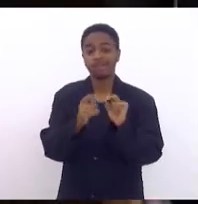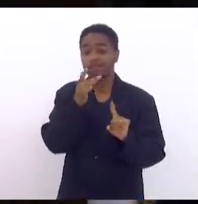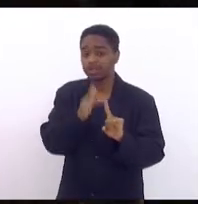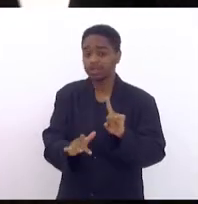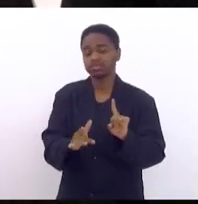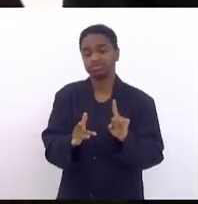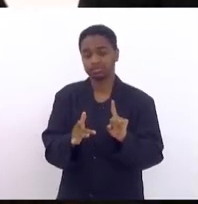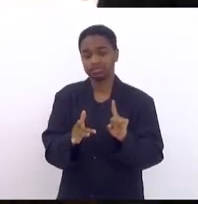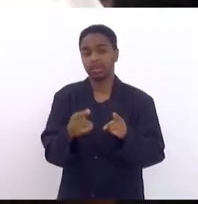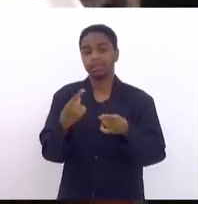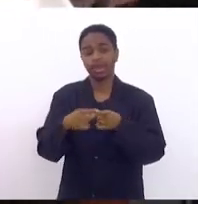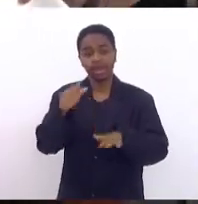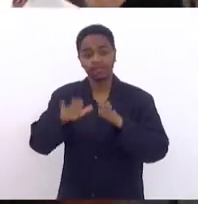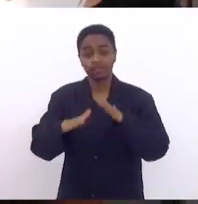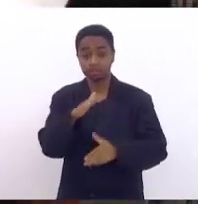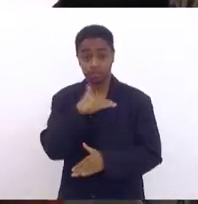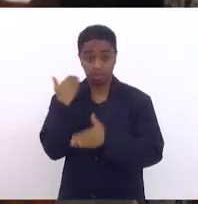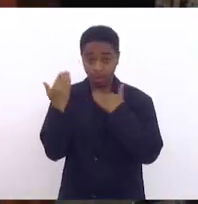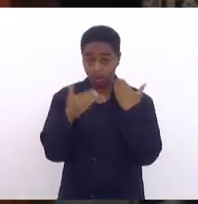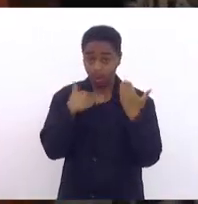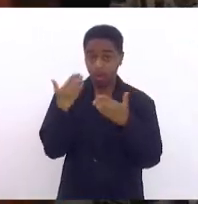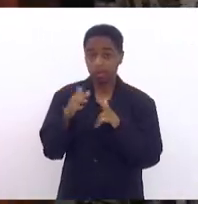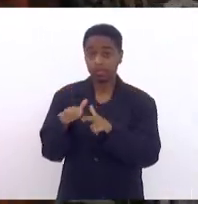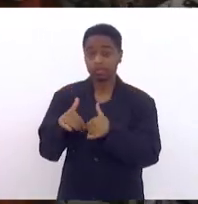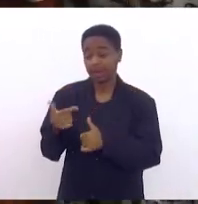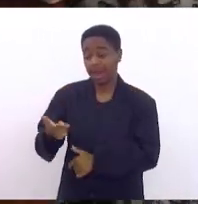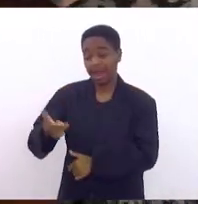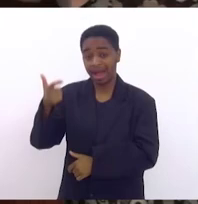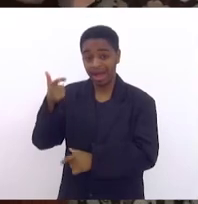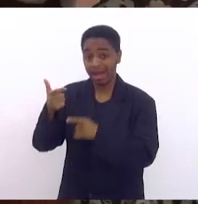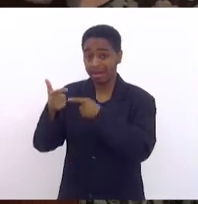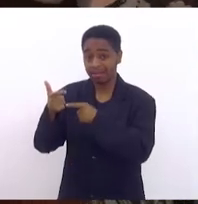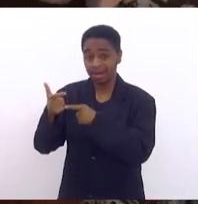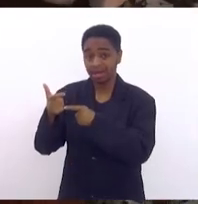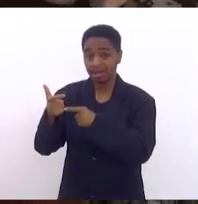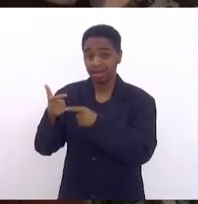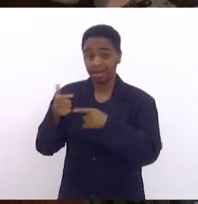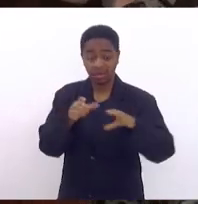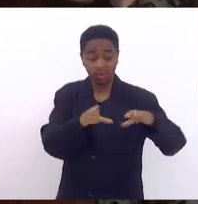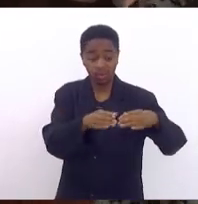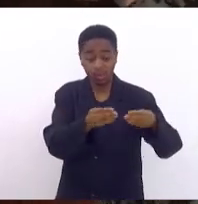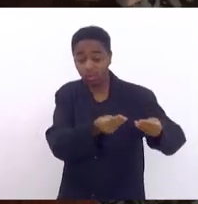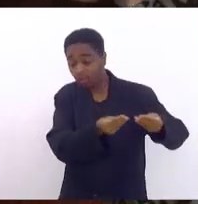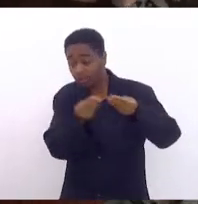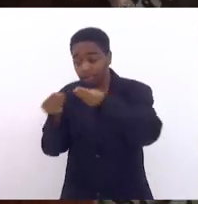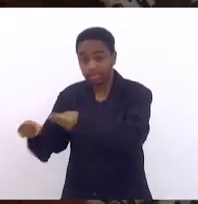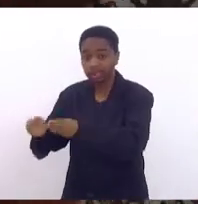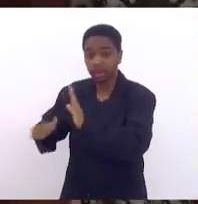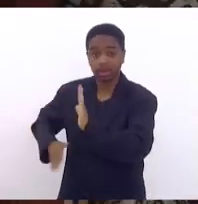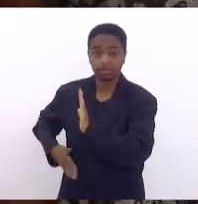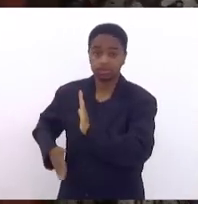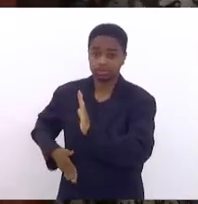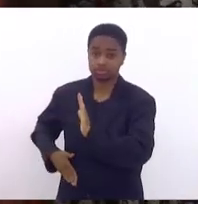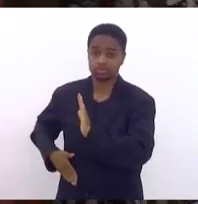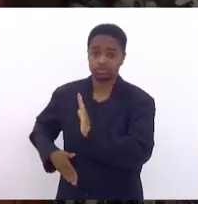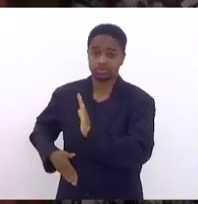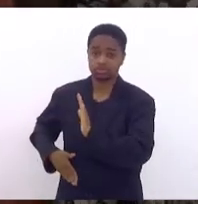disso. São assassinados por armas que são repassadas para grupos, por